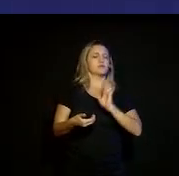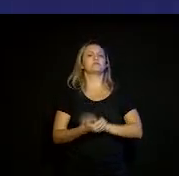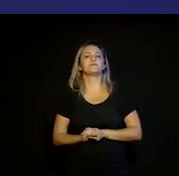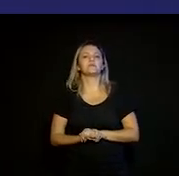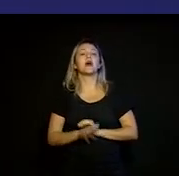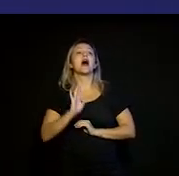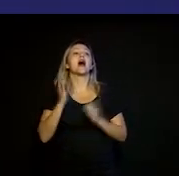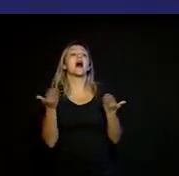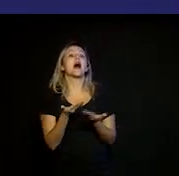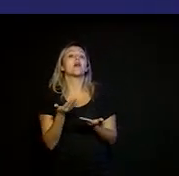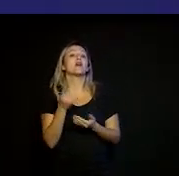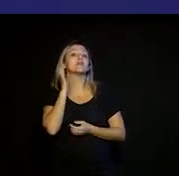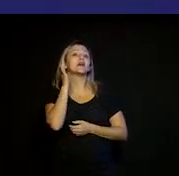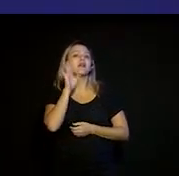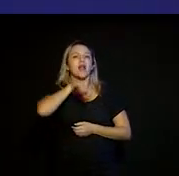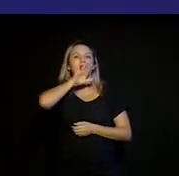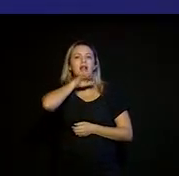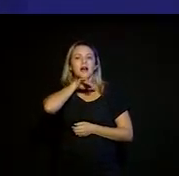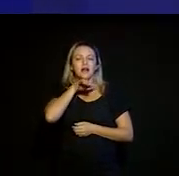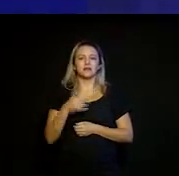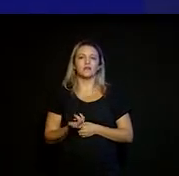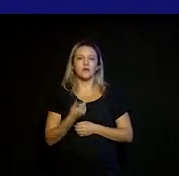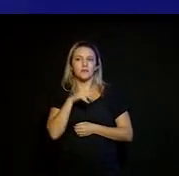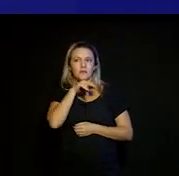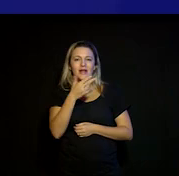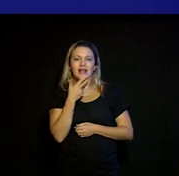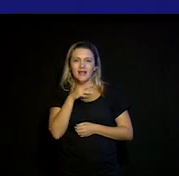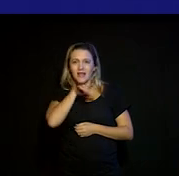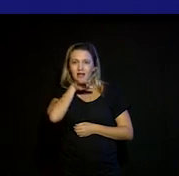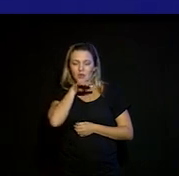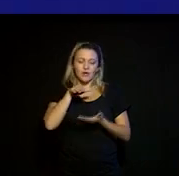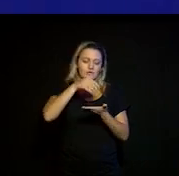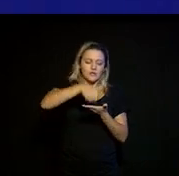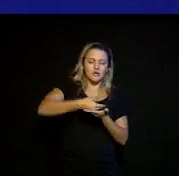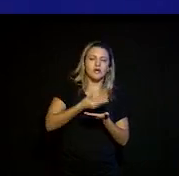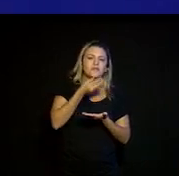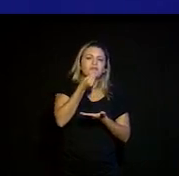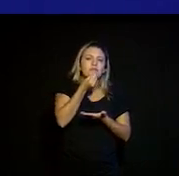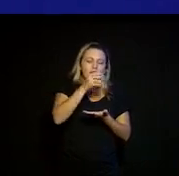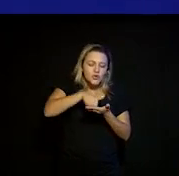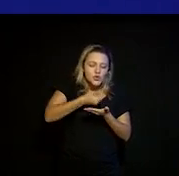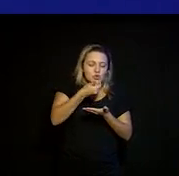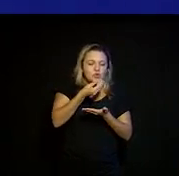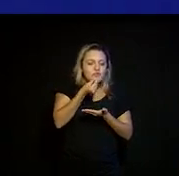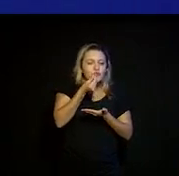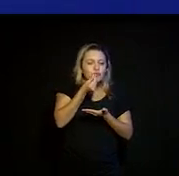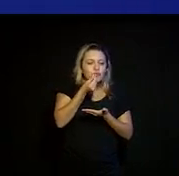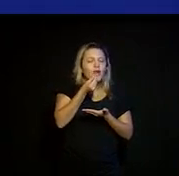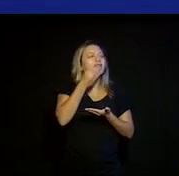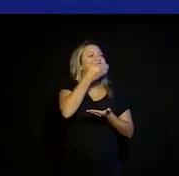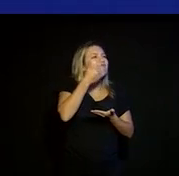língua colada com a sopa. Ela sabe dizer o que da sopa? Tudo. Sabe